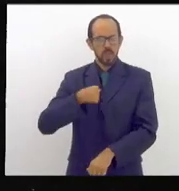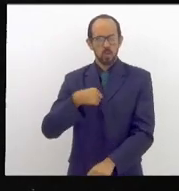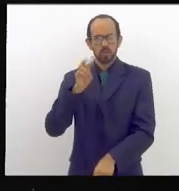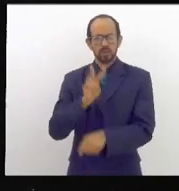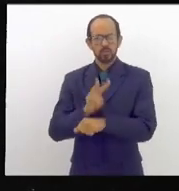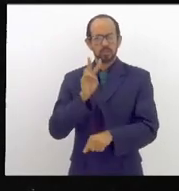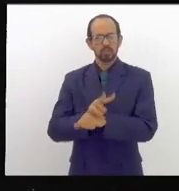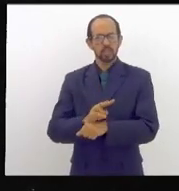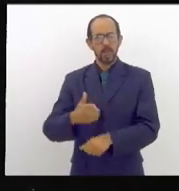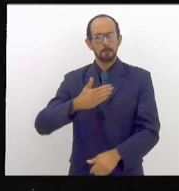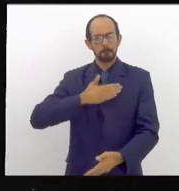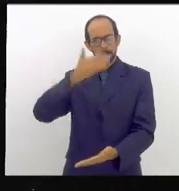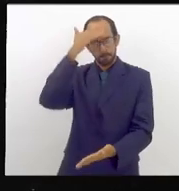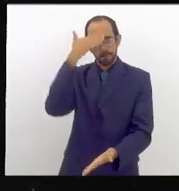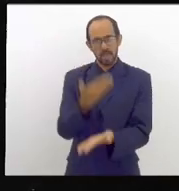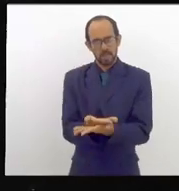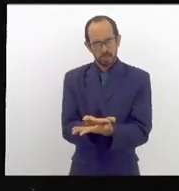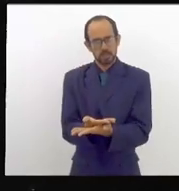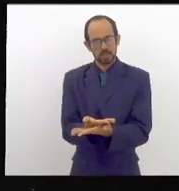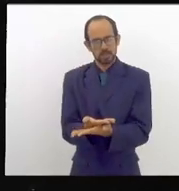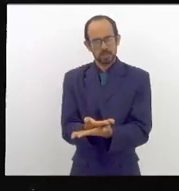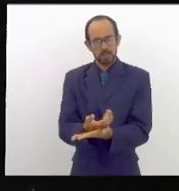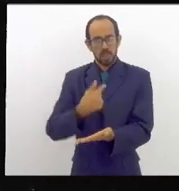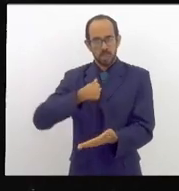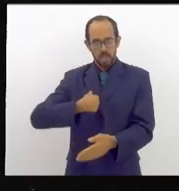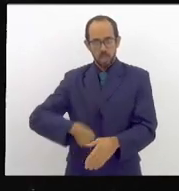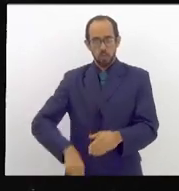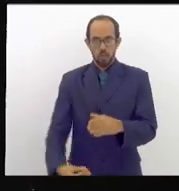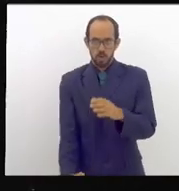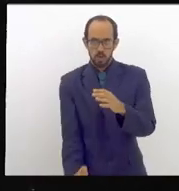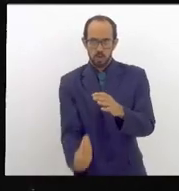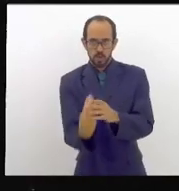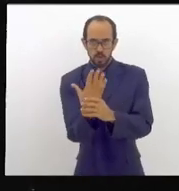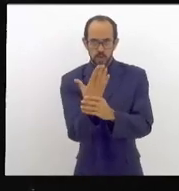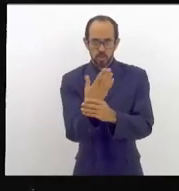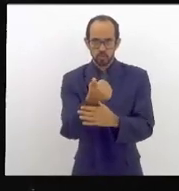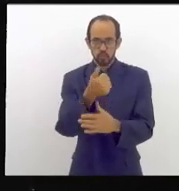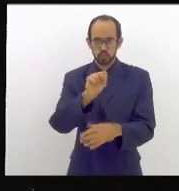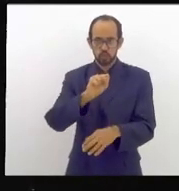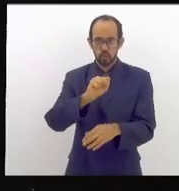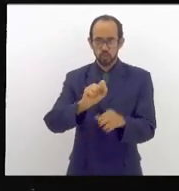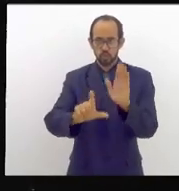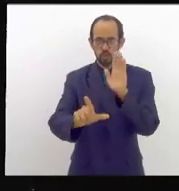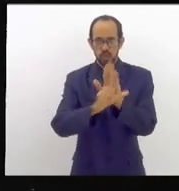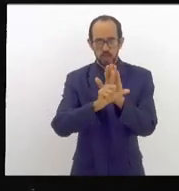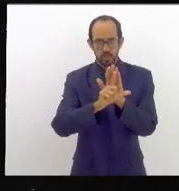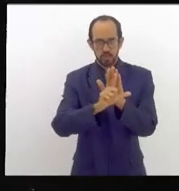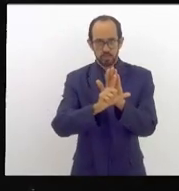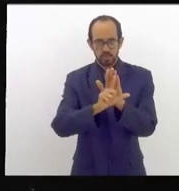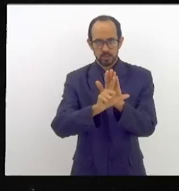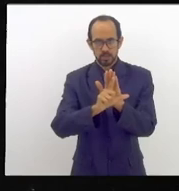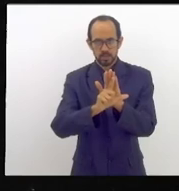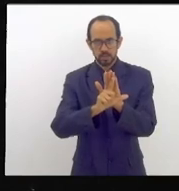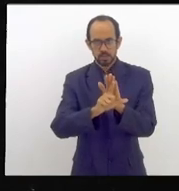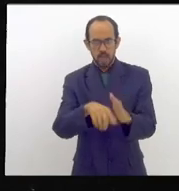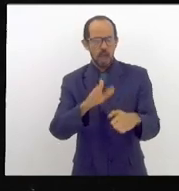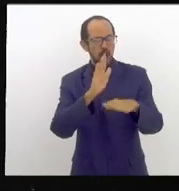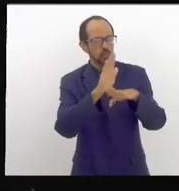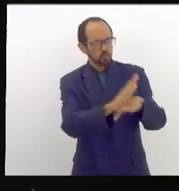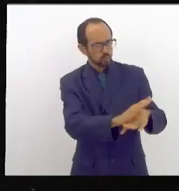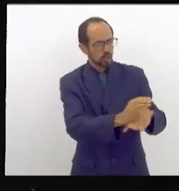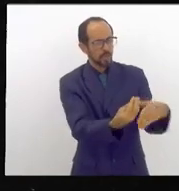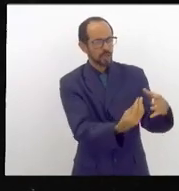acredito nesse plenário eu criei 18 leis fui com a autora de tantas outras